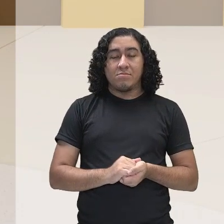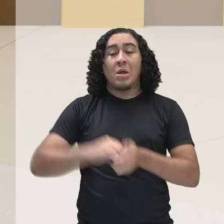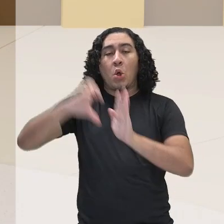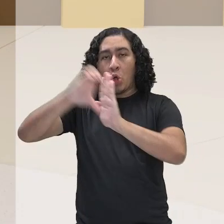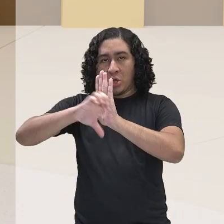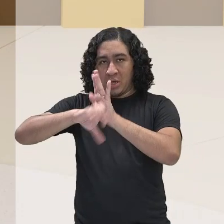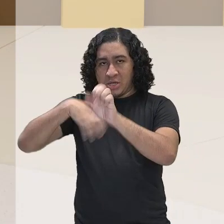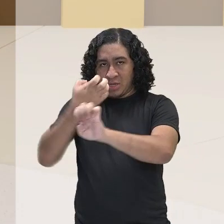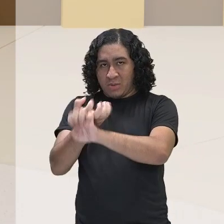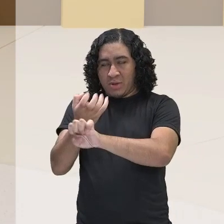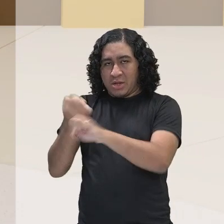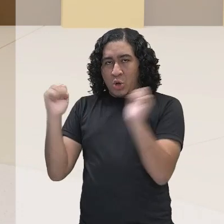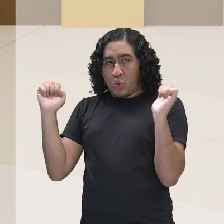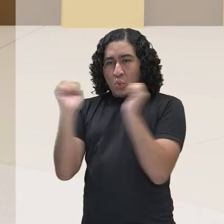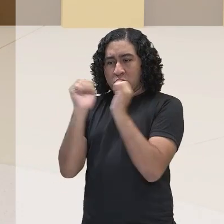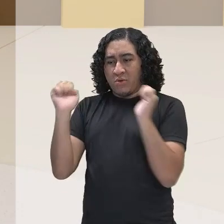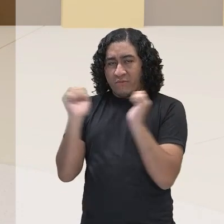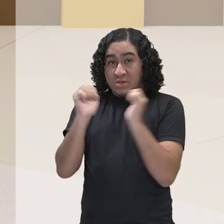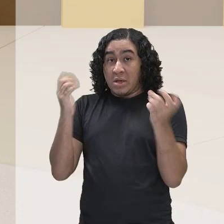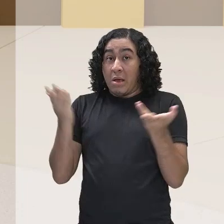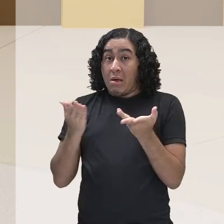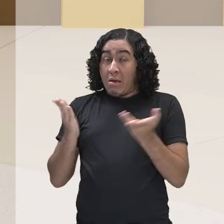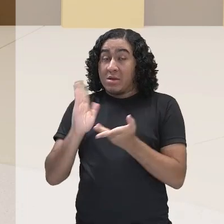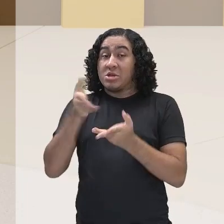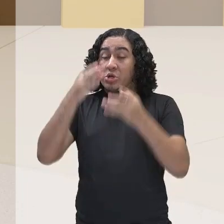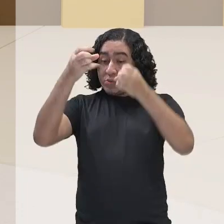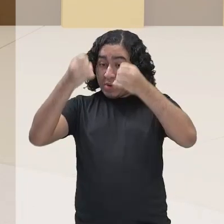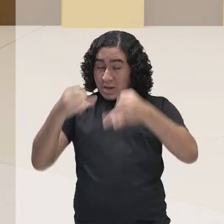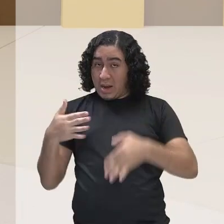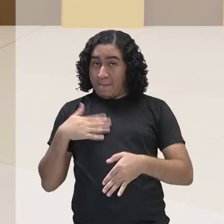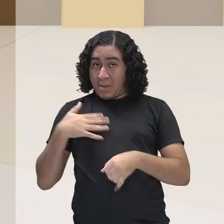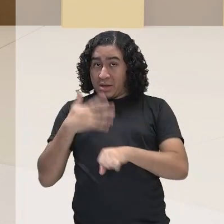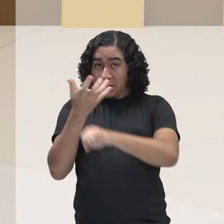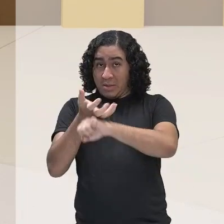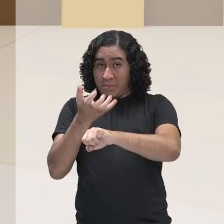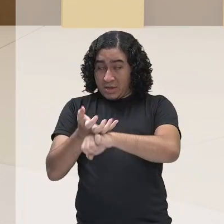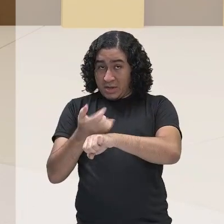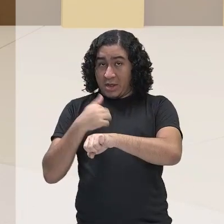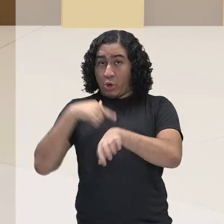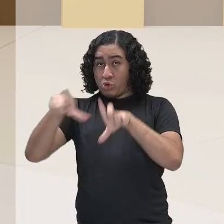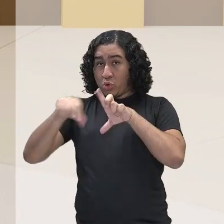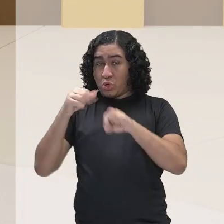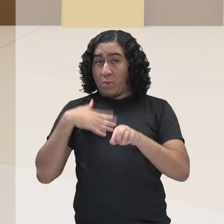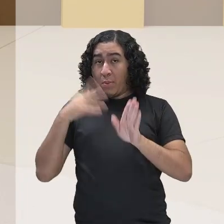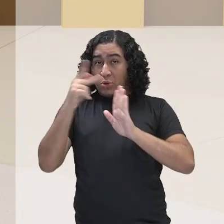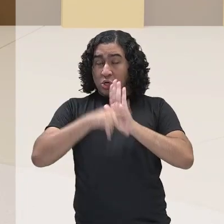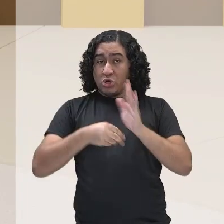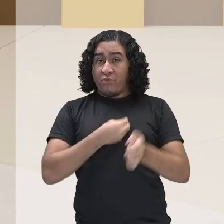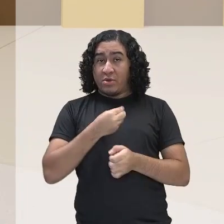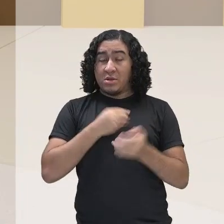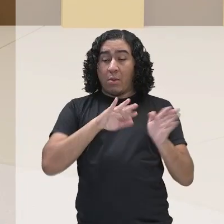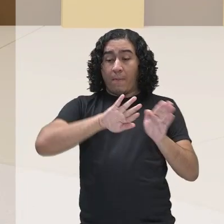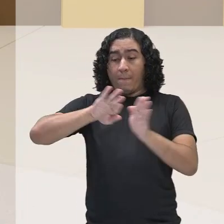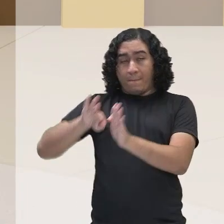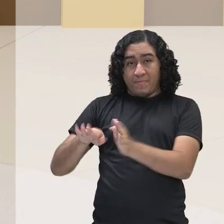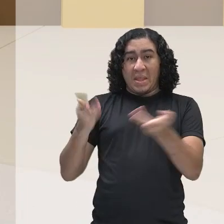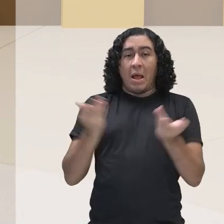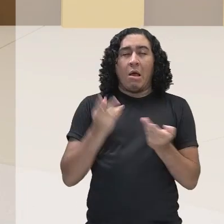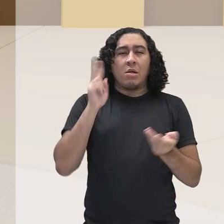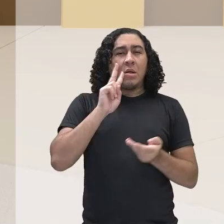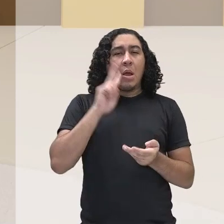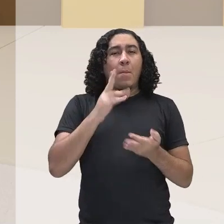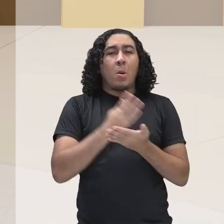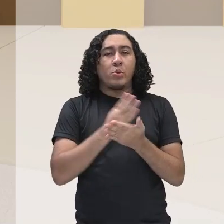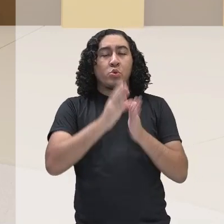física, que é a minha matéria, aquilo que eu escolhi no meu projeto de vida. Vamos relembrar alguns conceitos